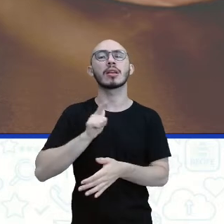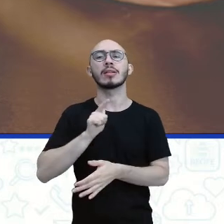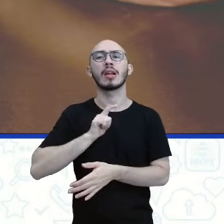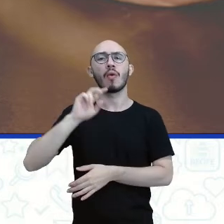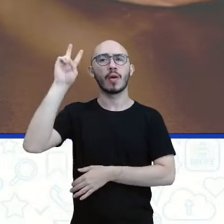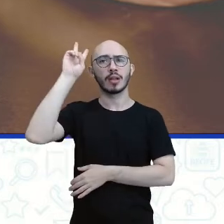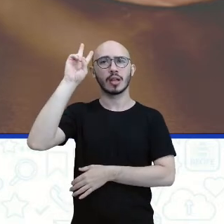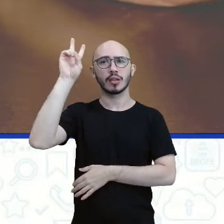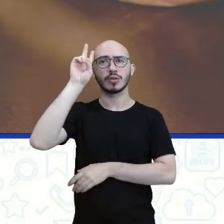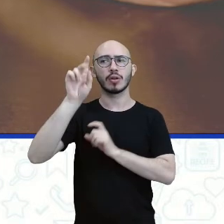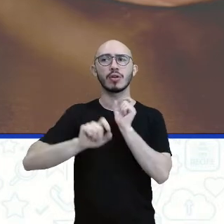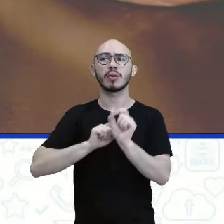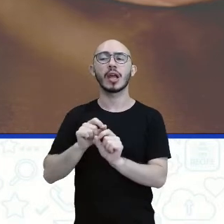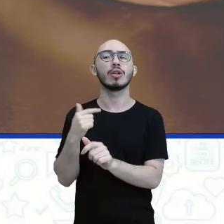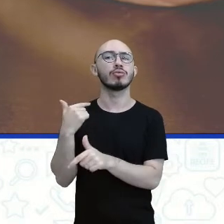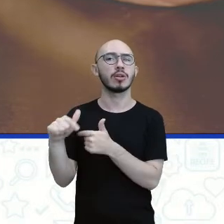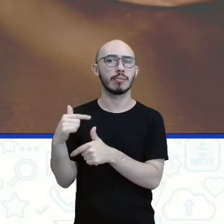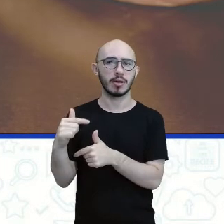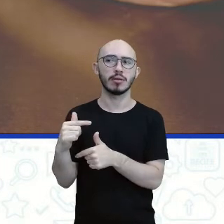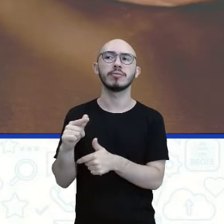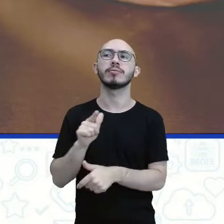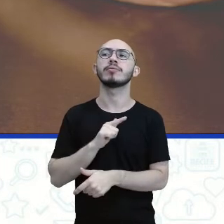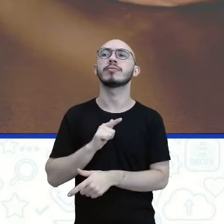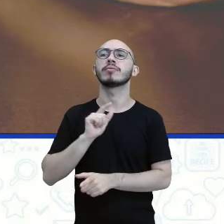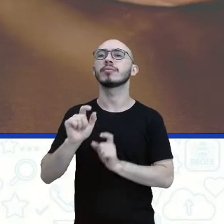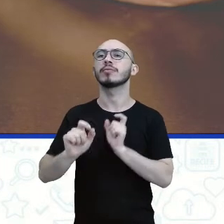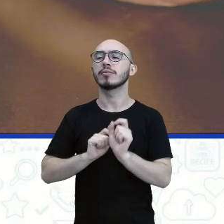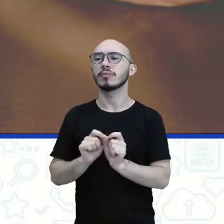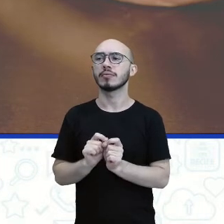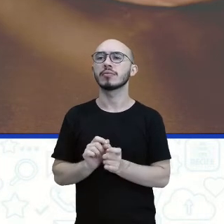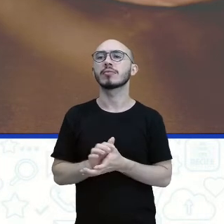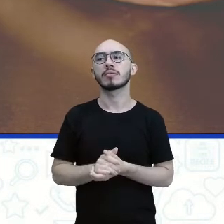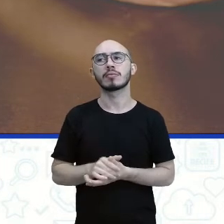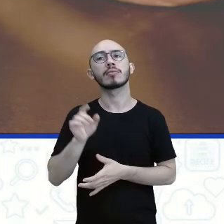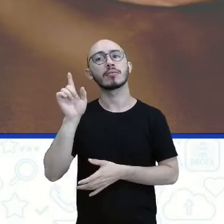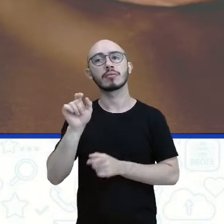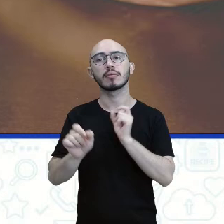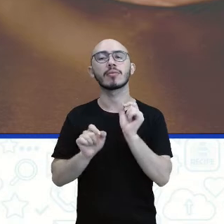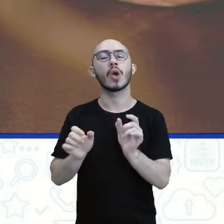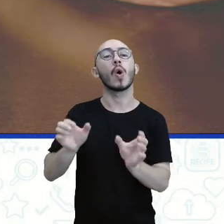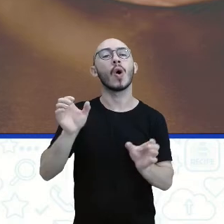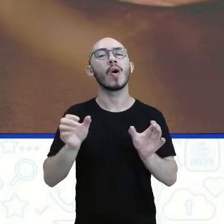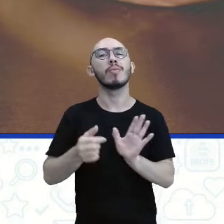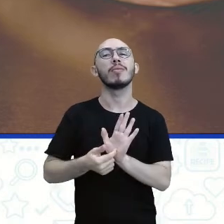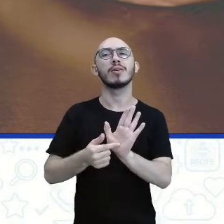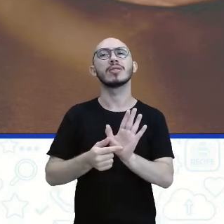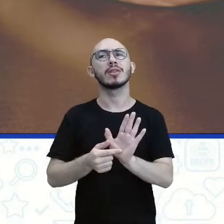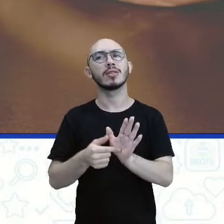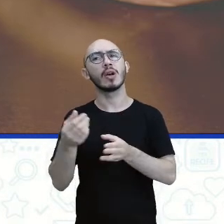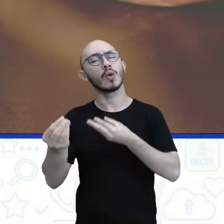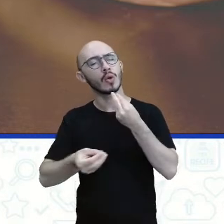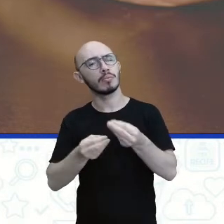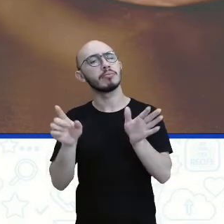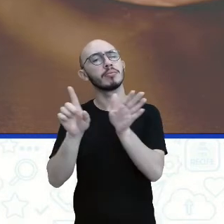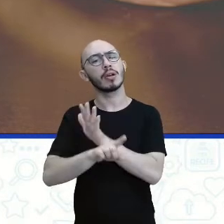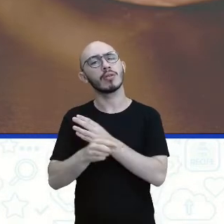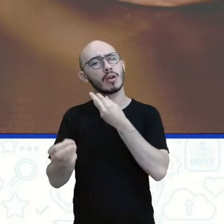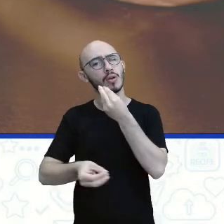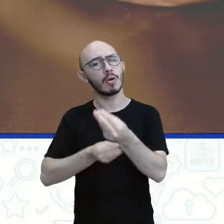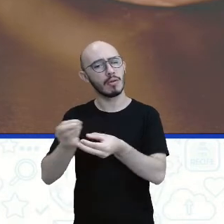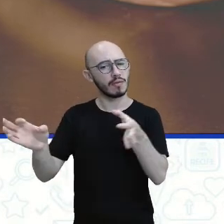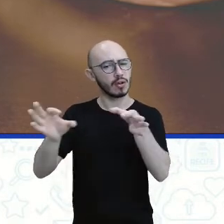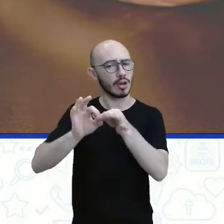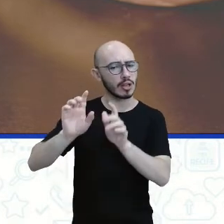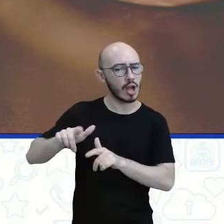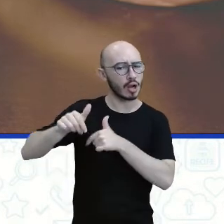história do trabalho, né, isso é uma questão que o nosso robozinho está colocando, quando ele diz assim, mas isso tem muito a ver com as lutas